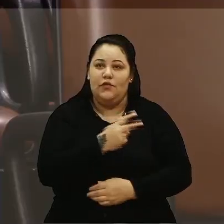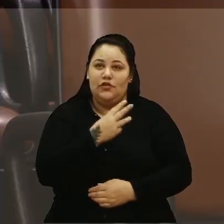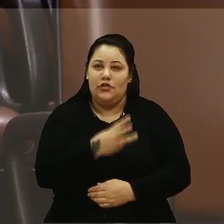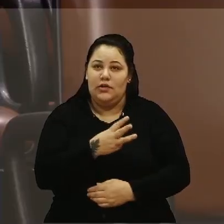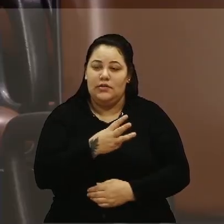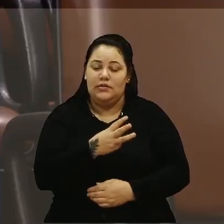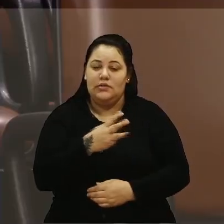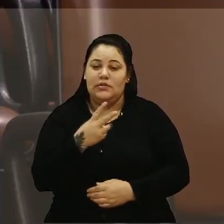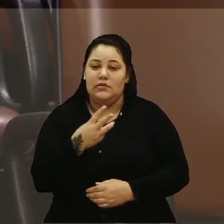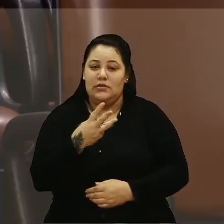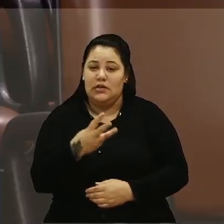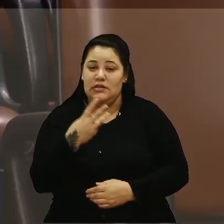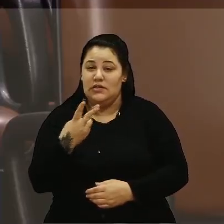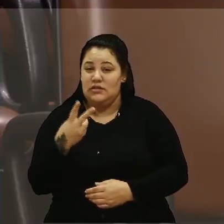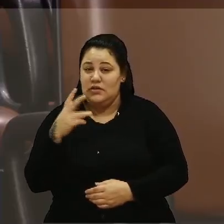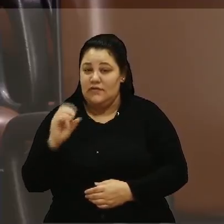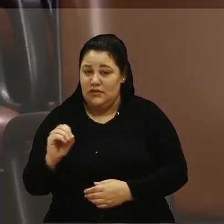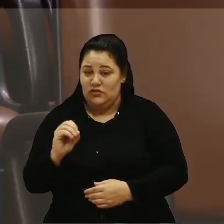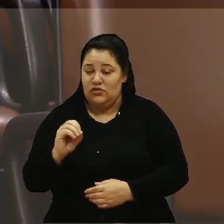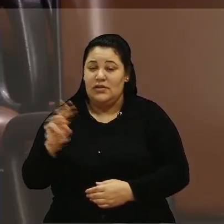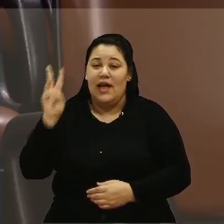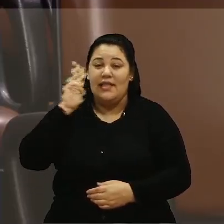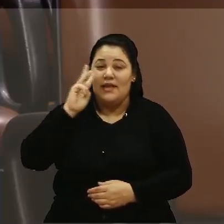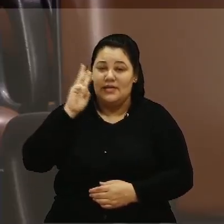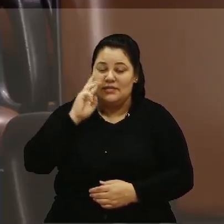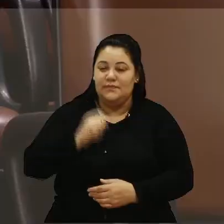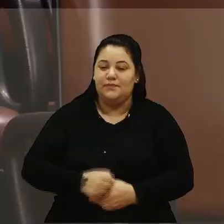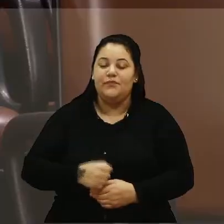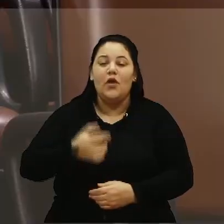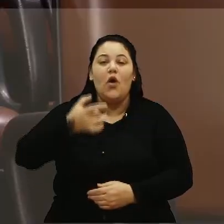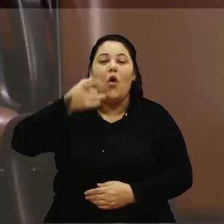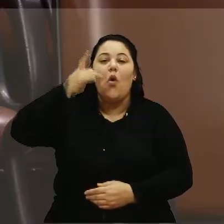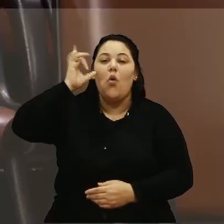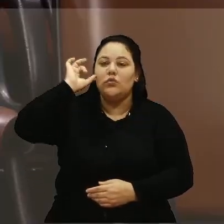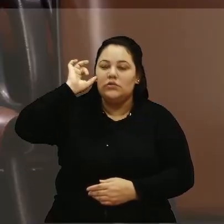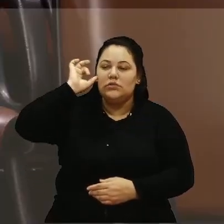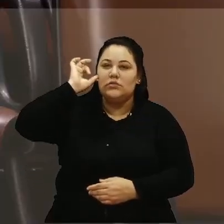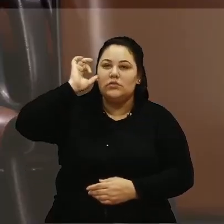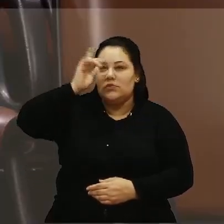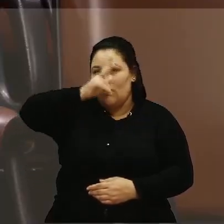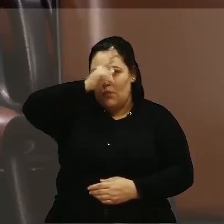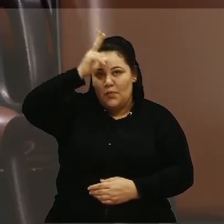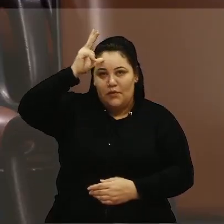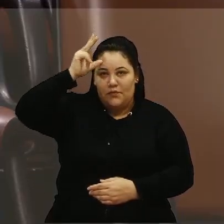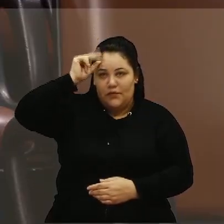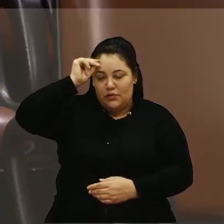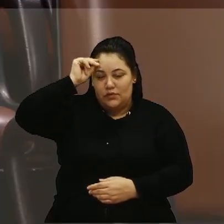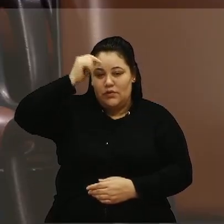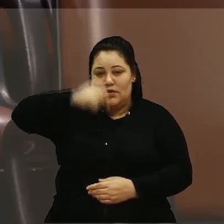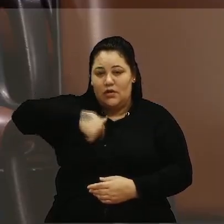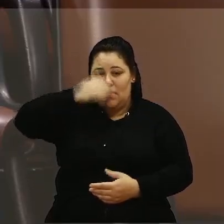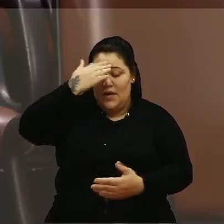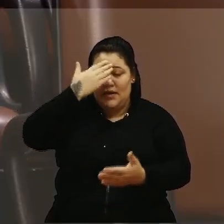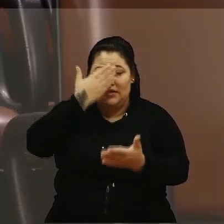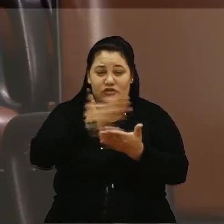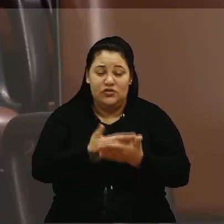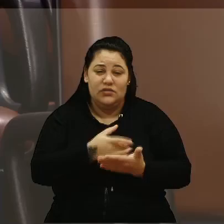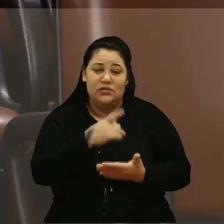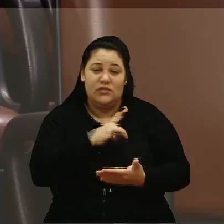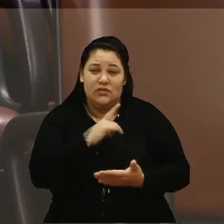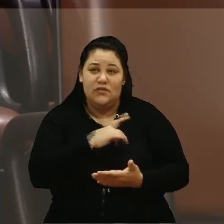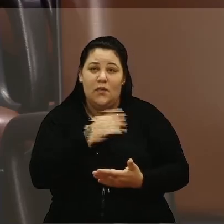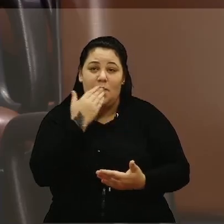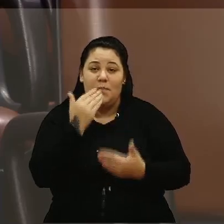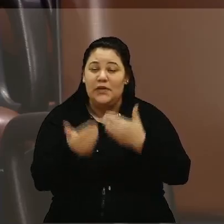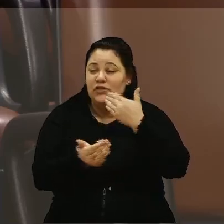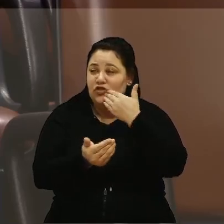23.320, na terça-feira. Eis que ontem, então, o prefeito, acredito que ouviu o apelo de toda essa